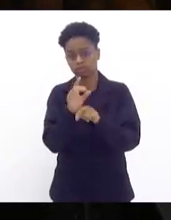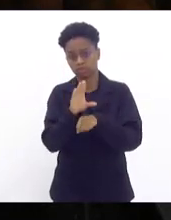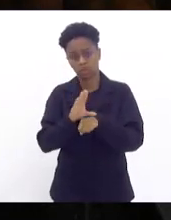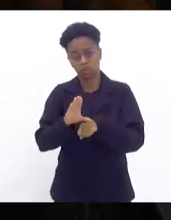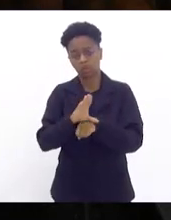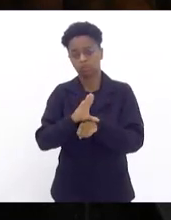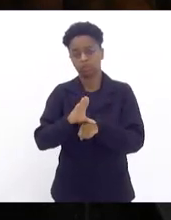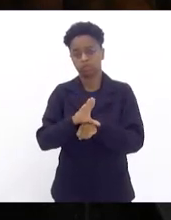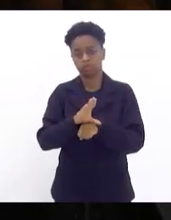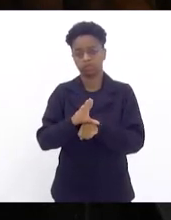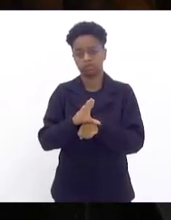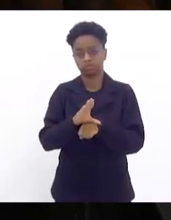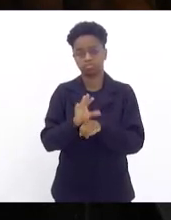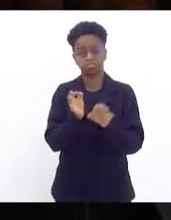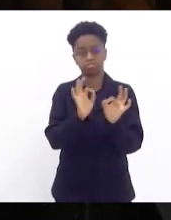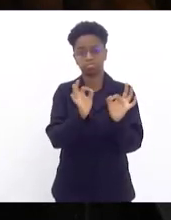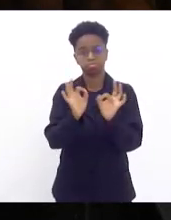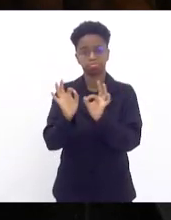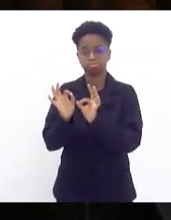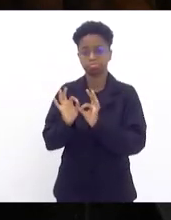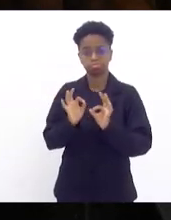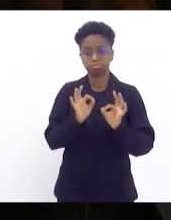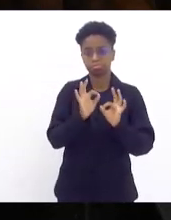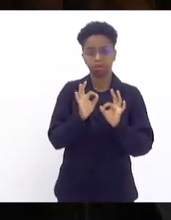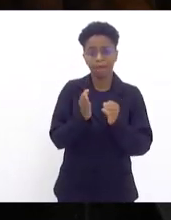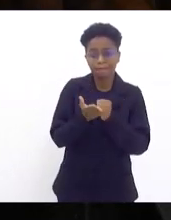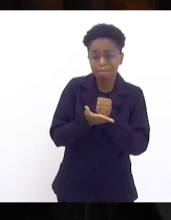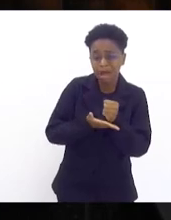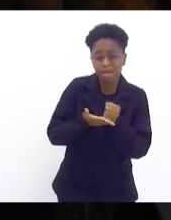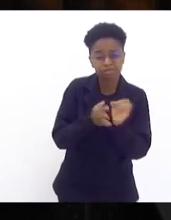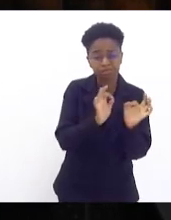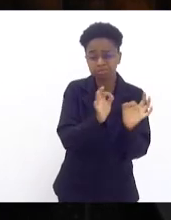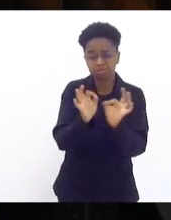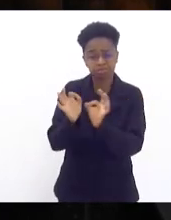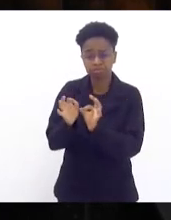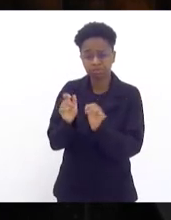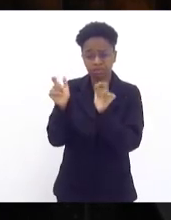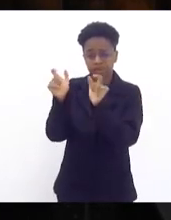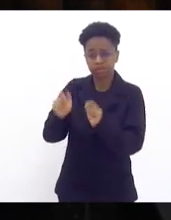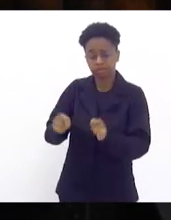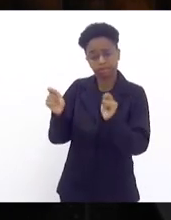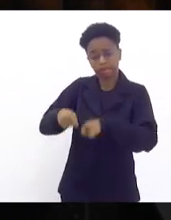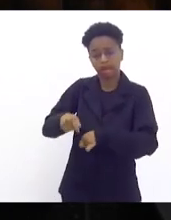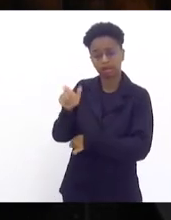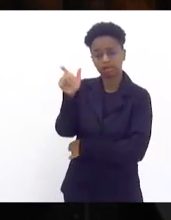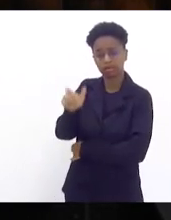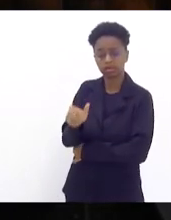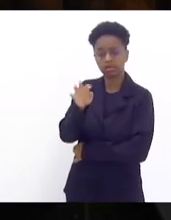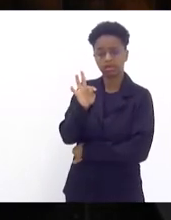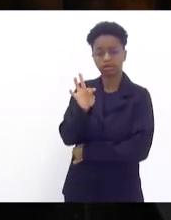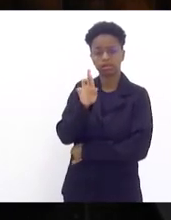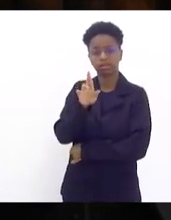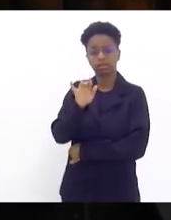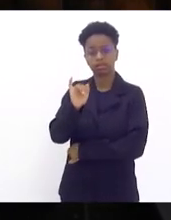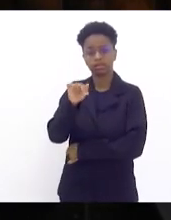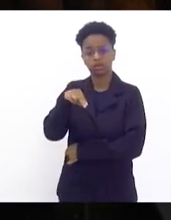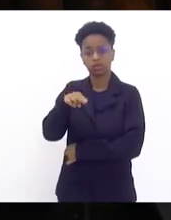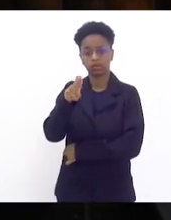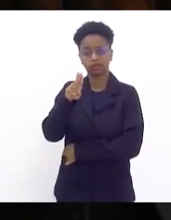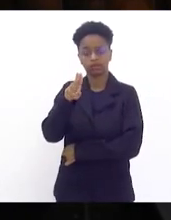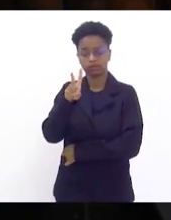nenhum ponto de apoio para que um triunvirato Diga ao Parlamento